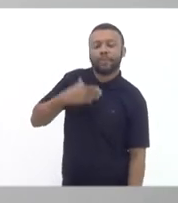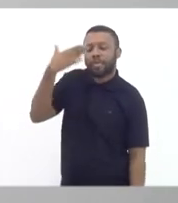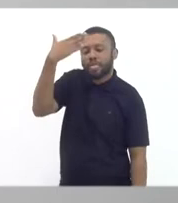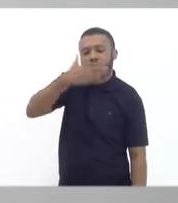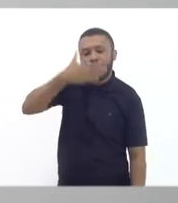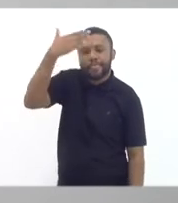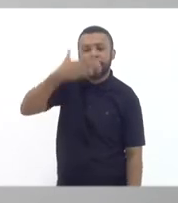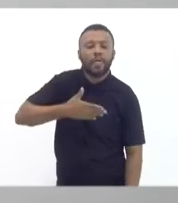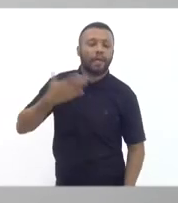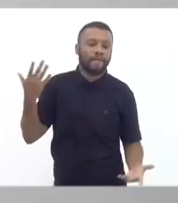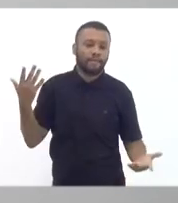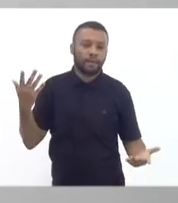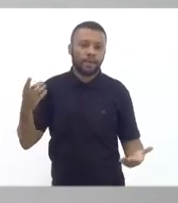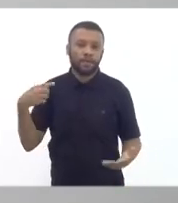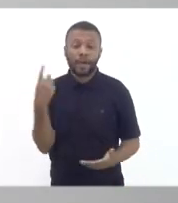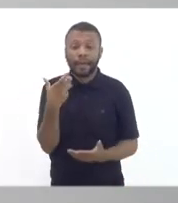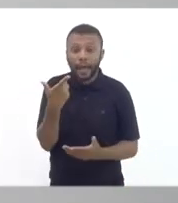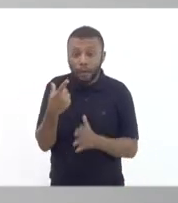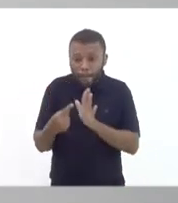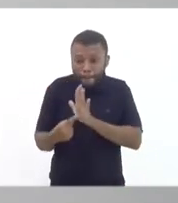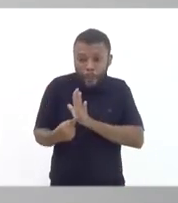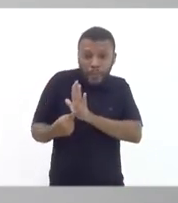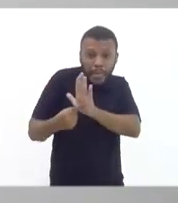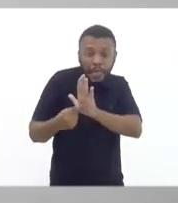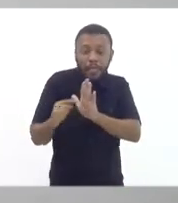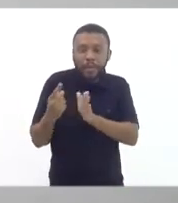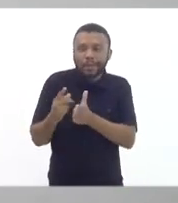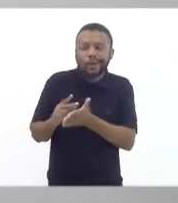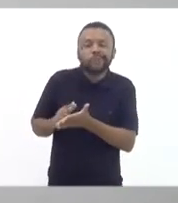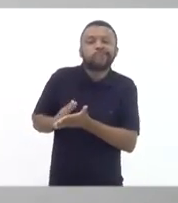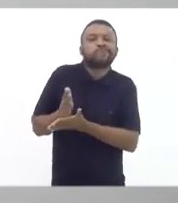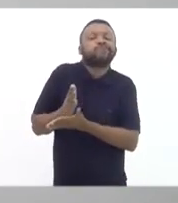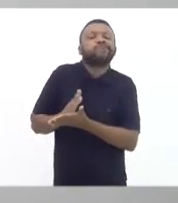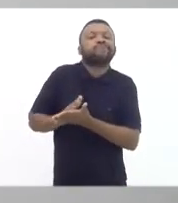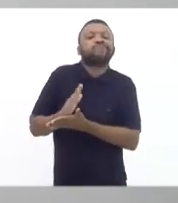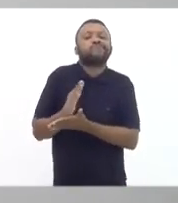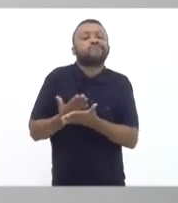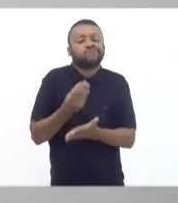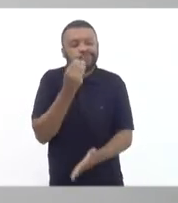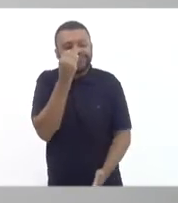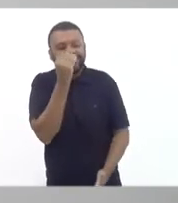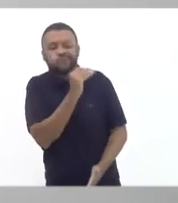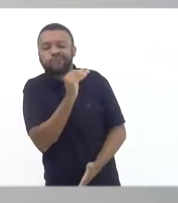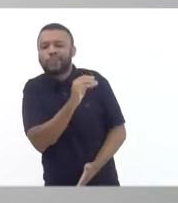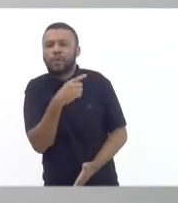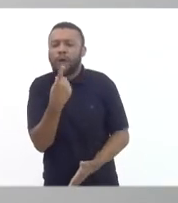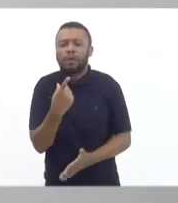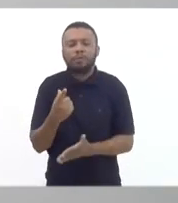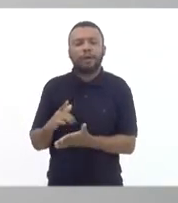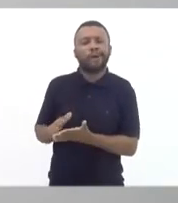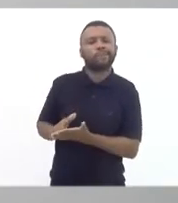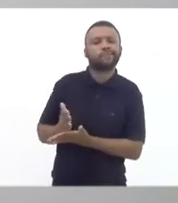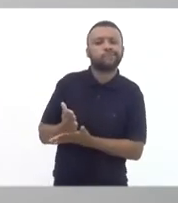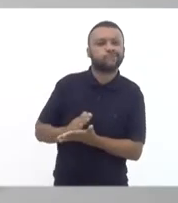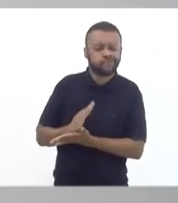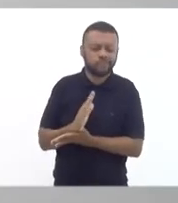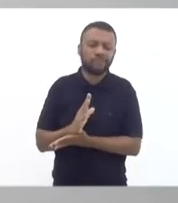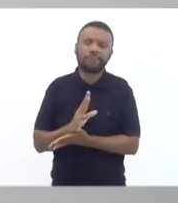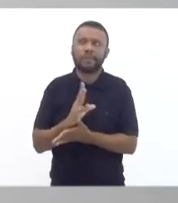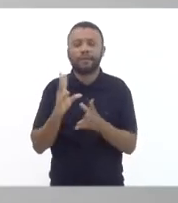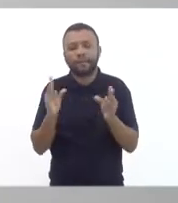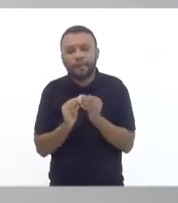invisíveis. Quando nós queremos aparecer, nós incomodamos, né? Nós incomodamos muito, inclusive temos que falar